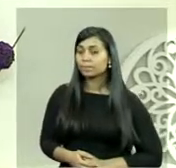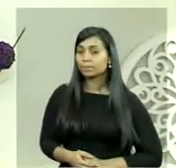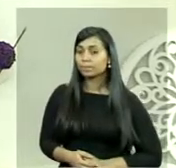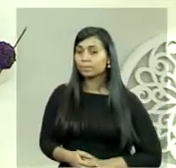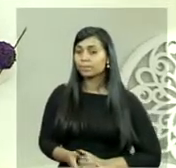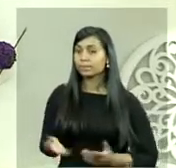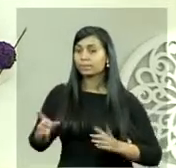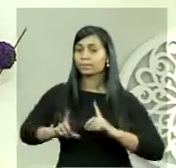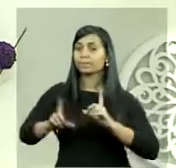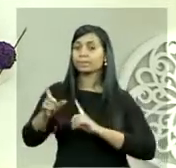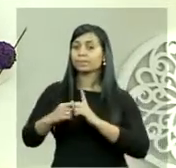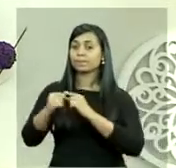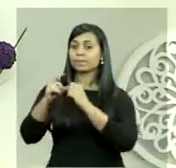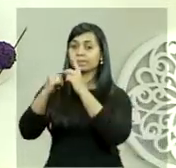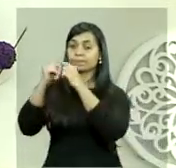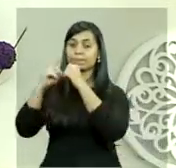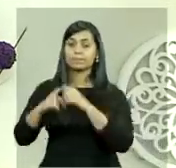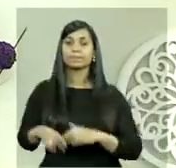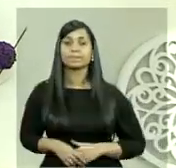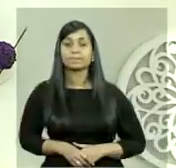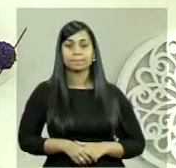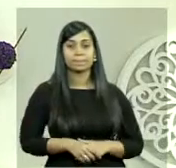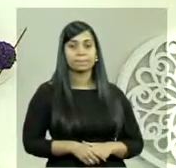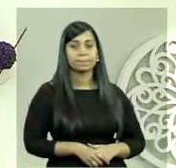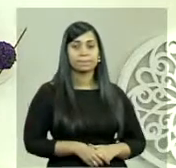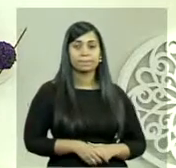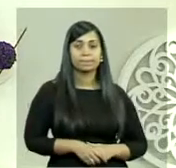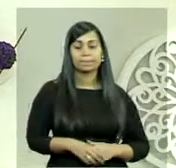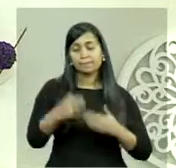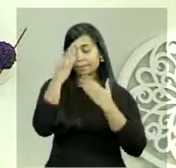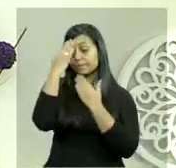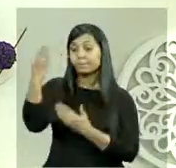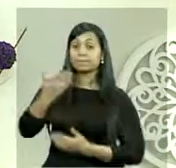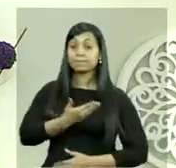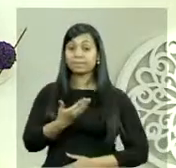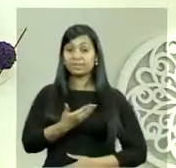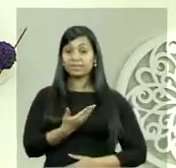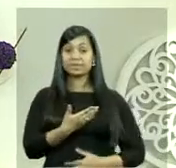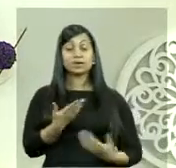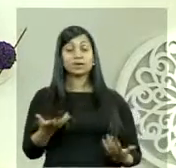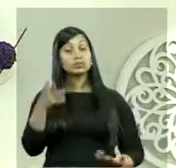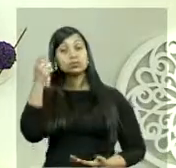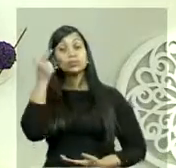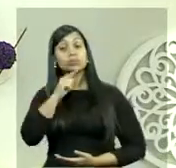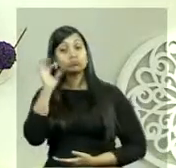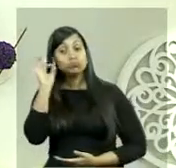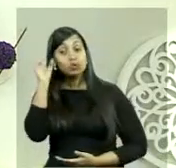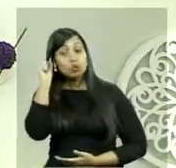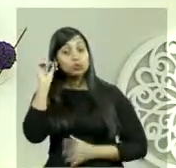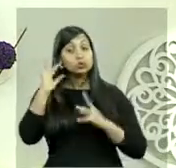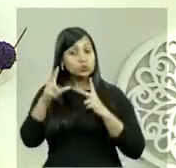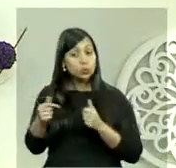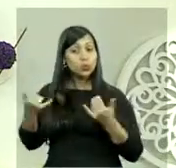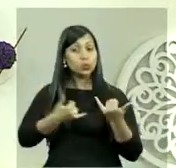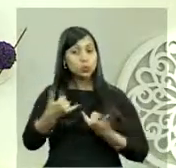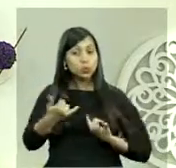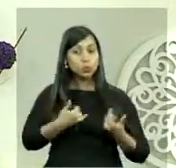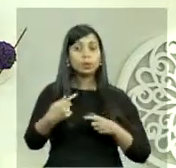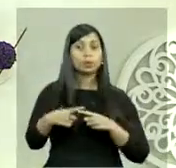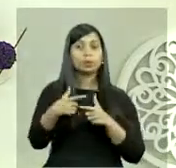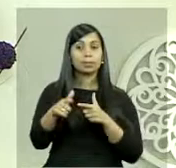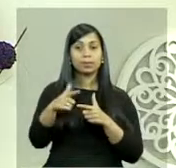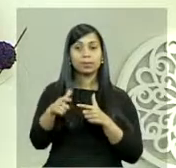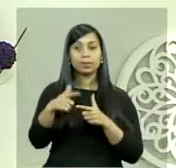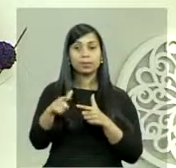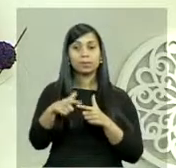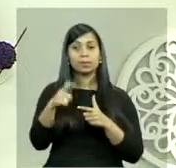aí, da parte da saúde. Obrigado, meu amigo. É, eu não estou conseguindo ouvir tudo que você fala, nós estamos com um